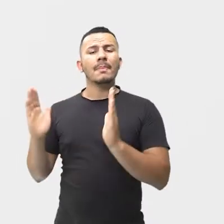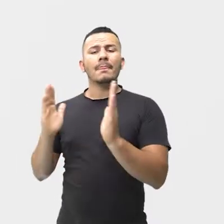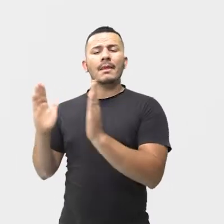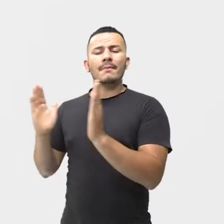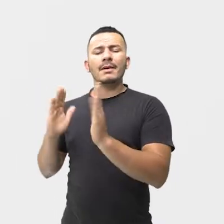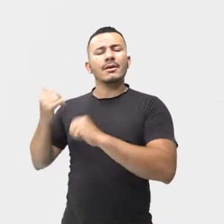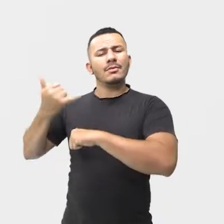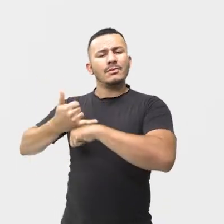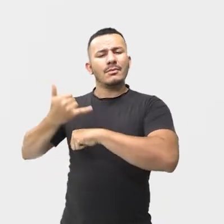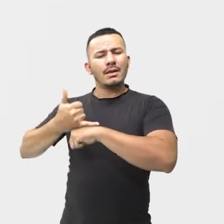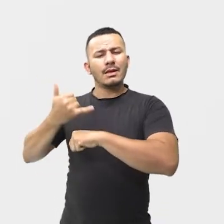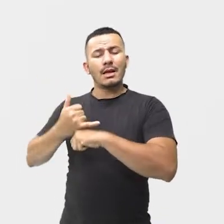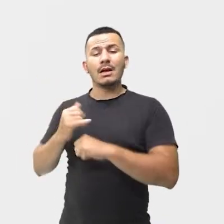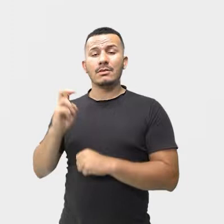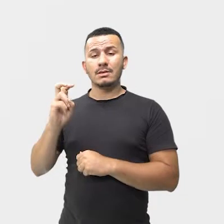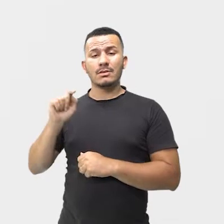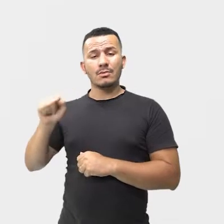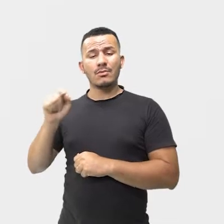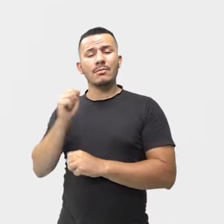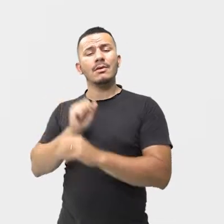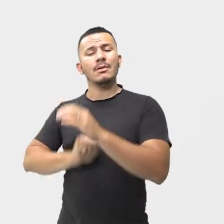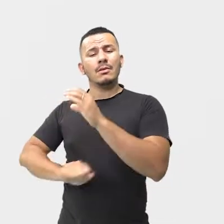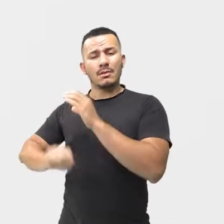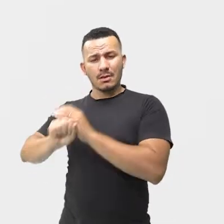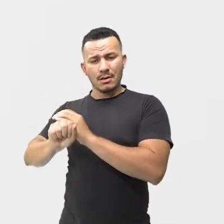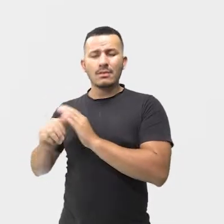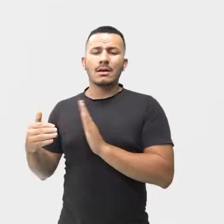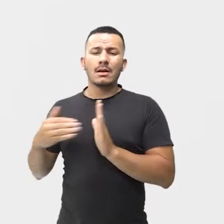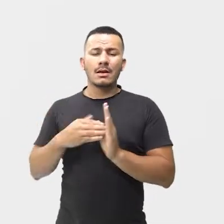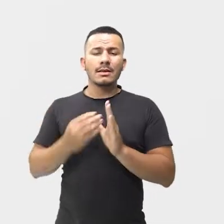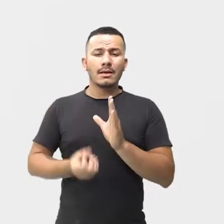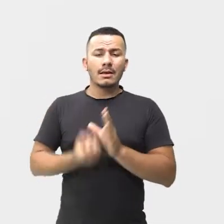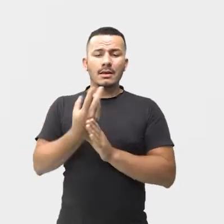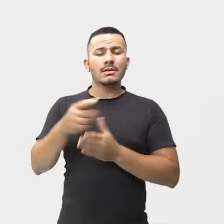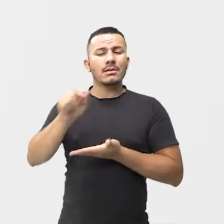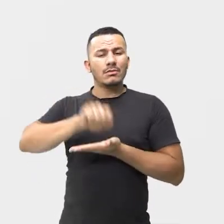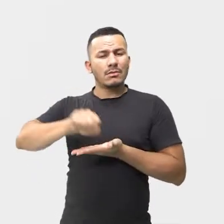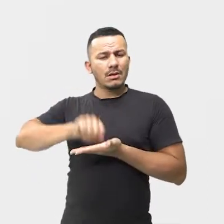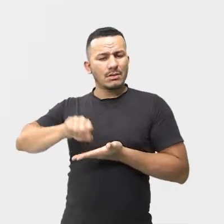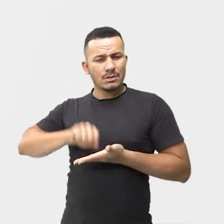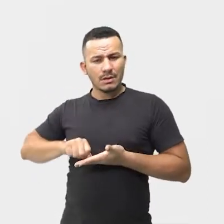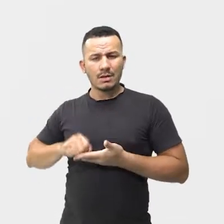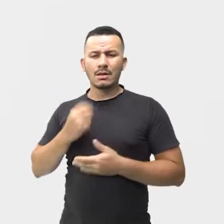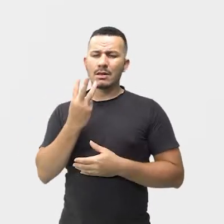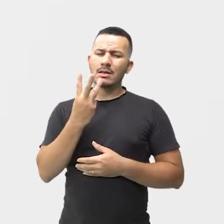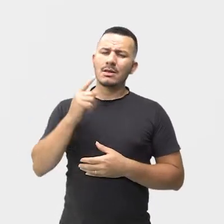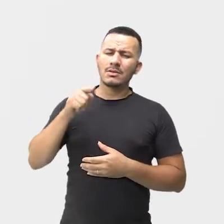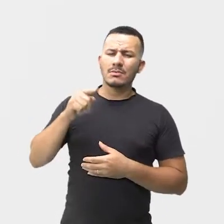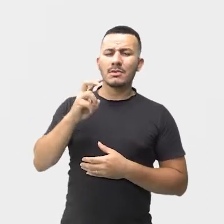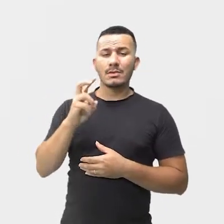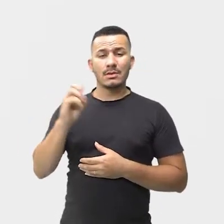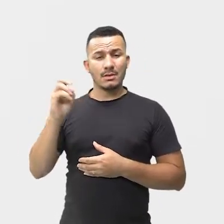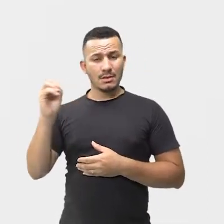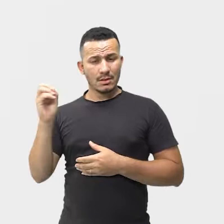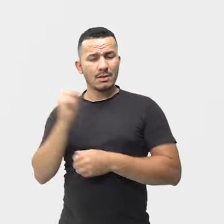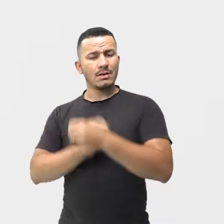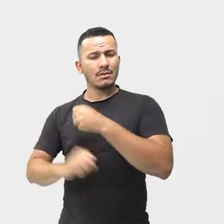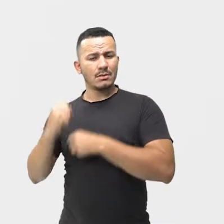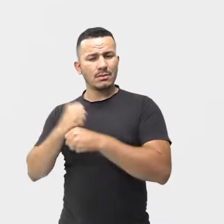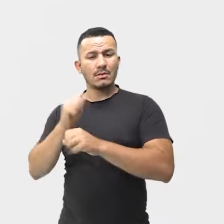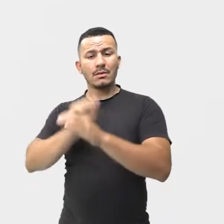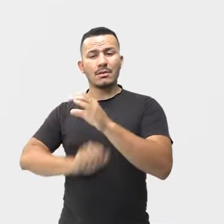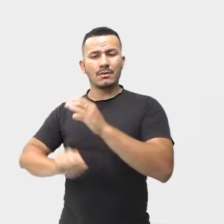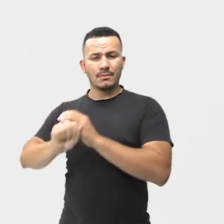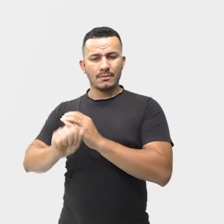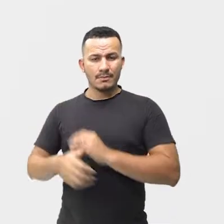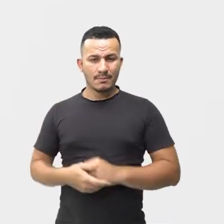metais, 5.000 anos antes de Cristo até o surgimento da escrita, por volta de 3.500 anos